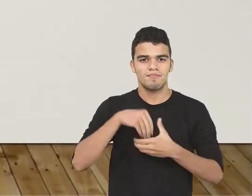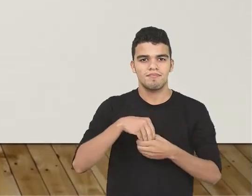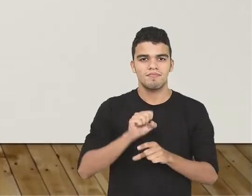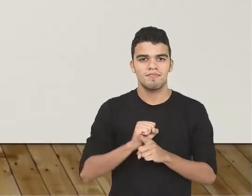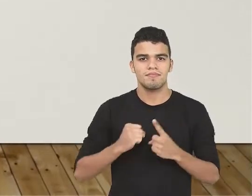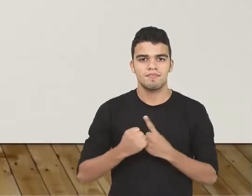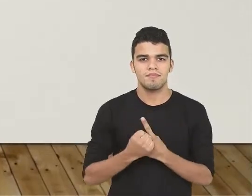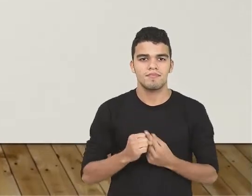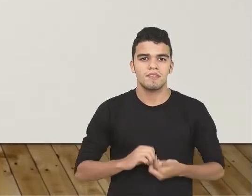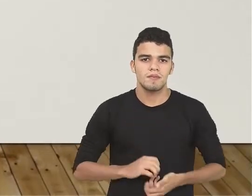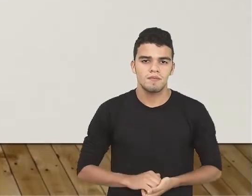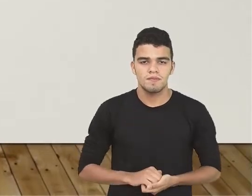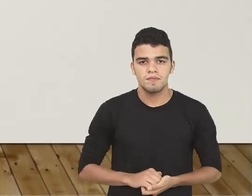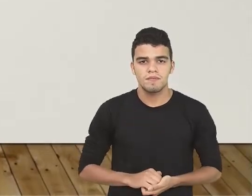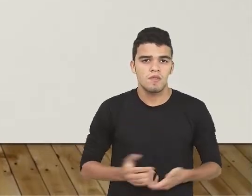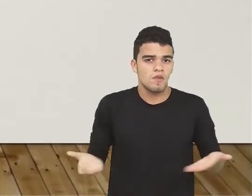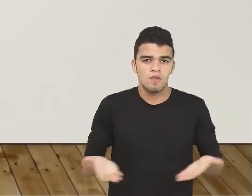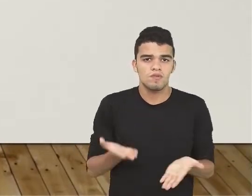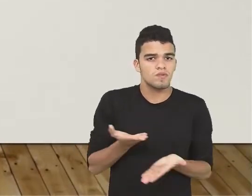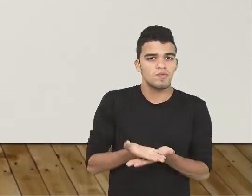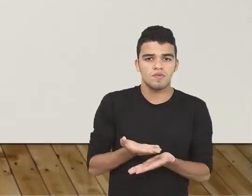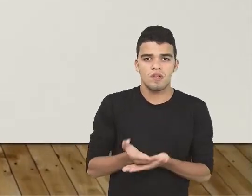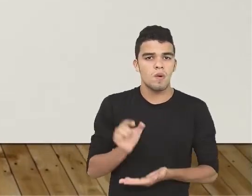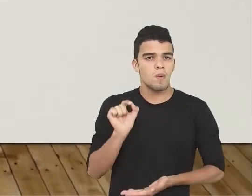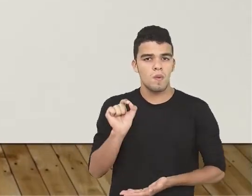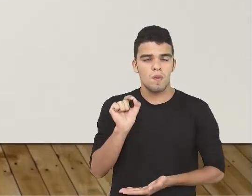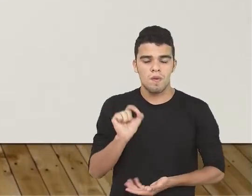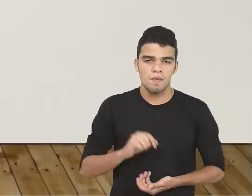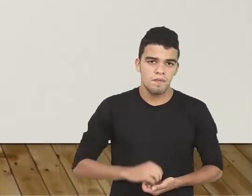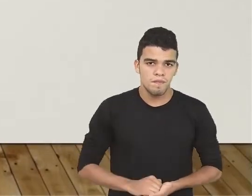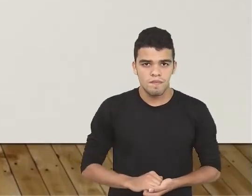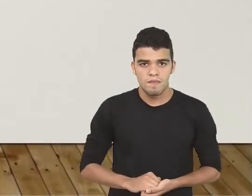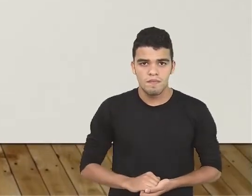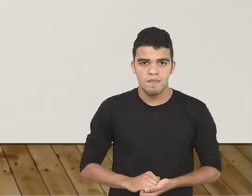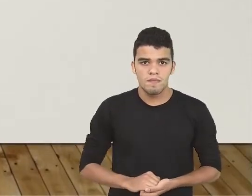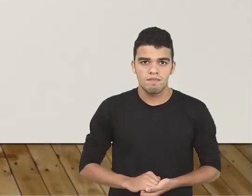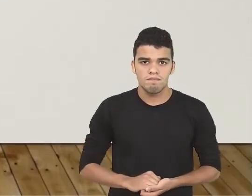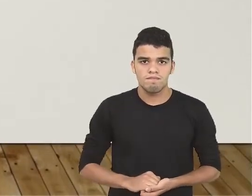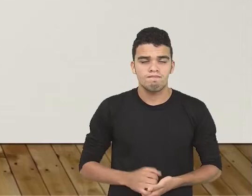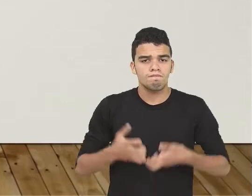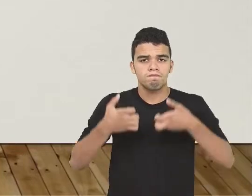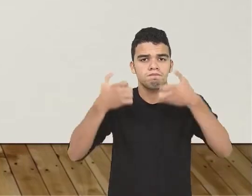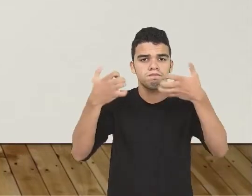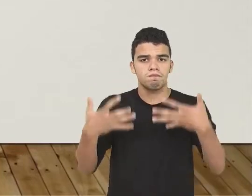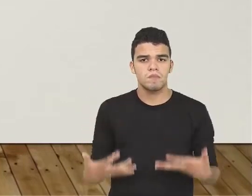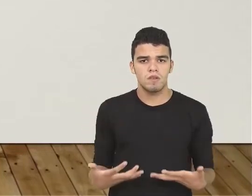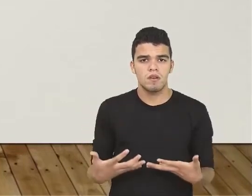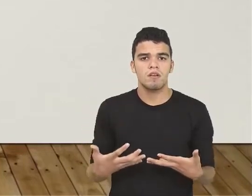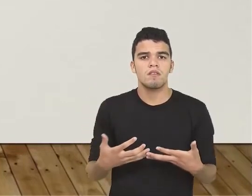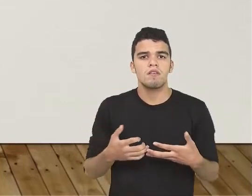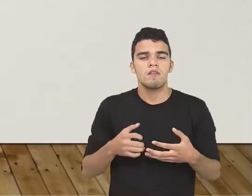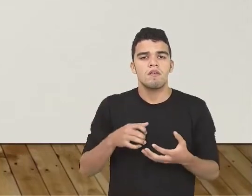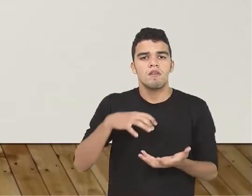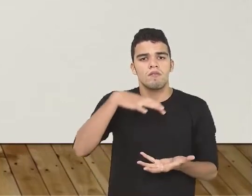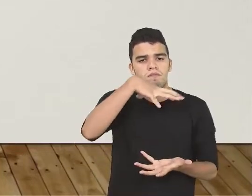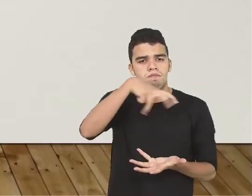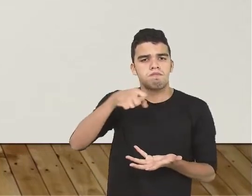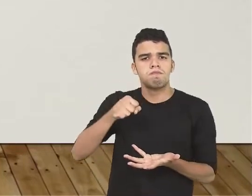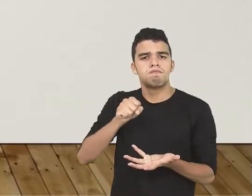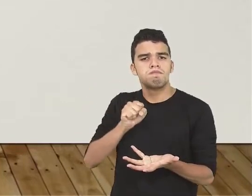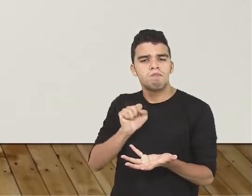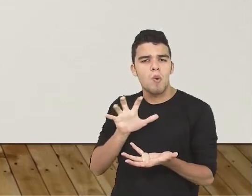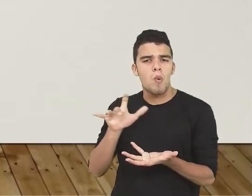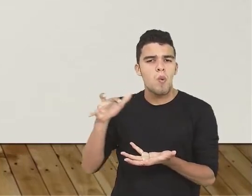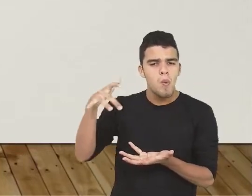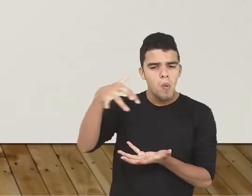O que a gente vai estudar hoje? Primeiro vamos começar falando sobre o início da epidemia, da pandemia, depois vamos falar